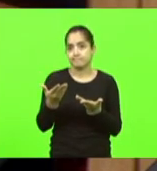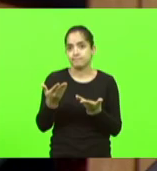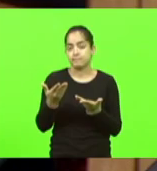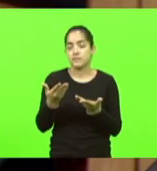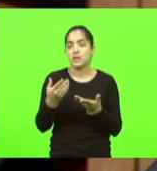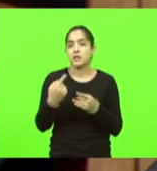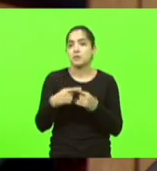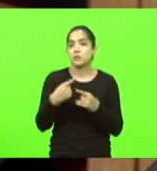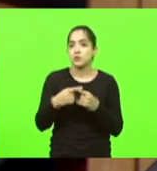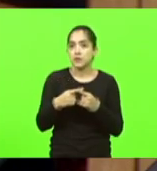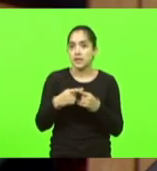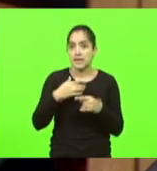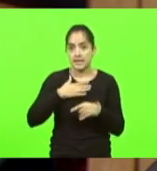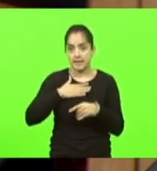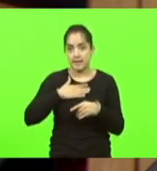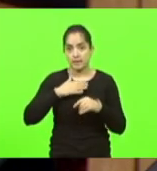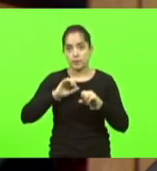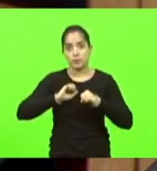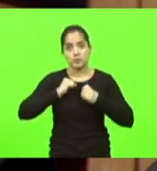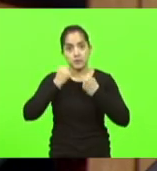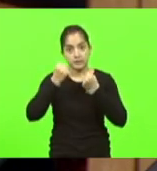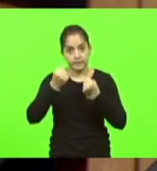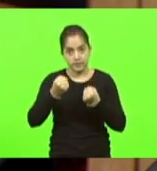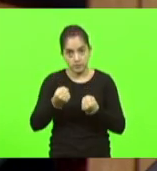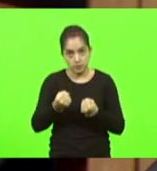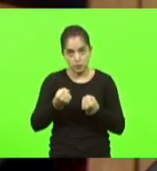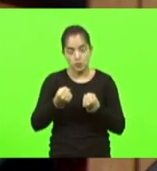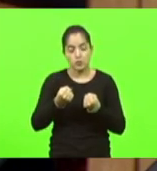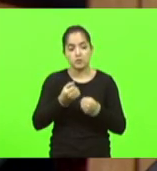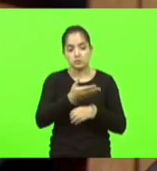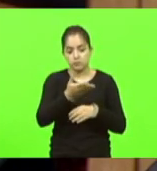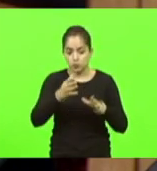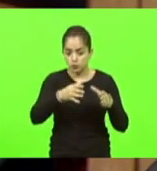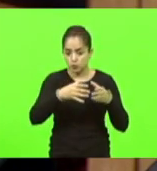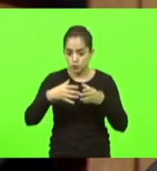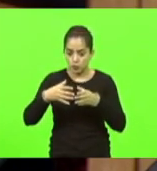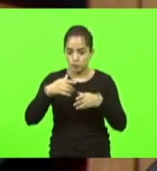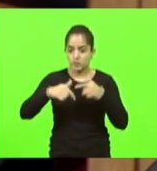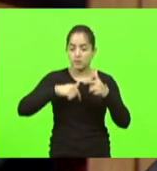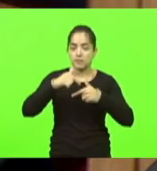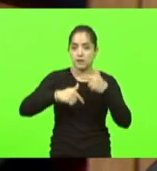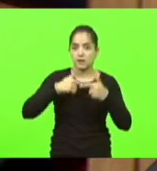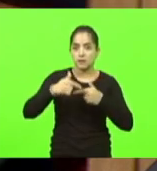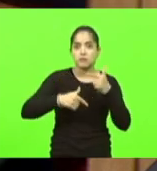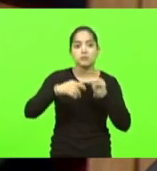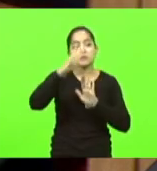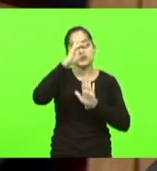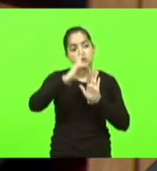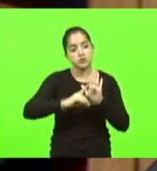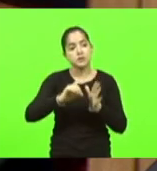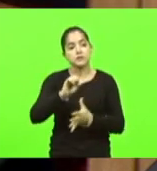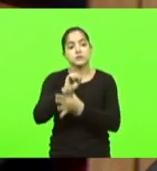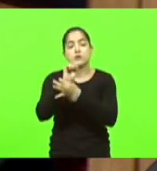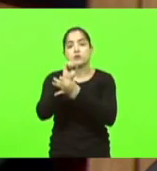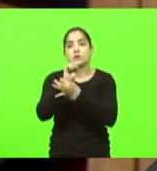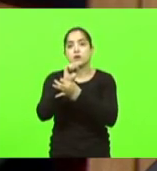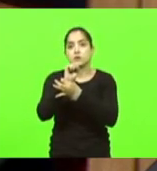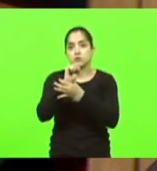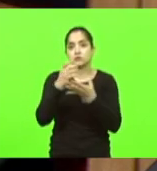porque eu como defensor é que sempre fui da classe trabalhadora quero direitos reais segurados